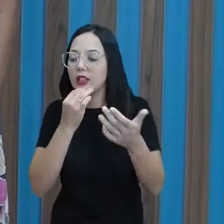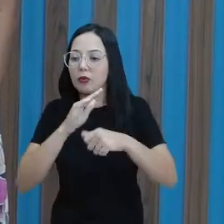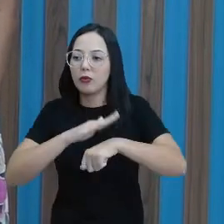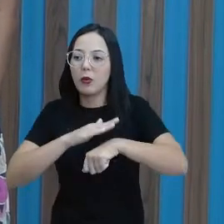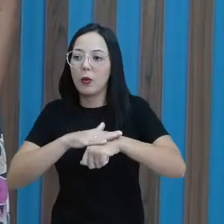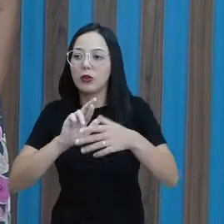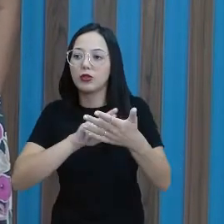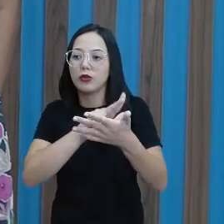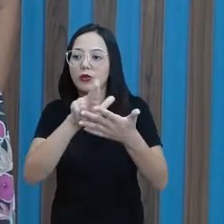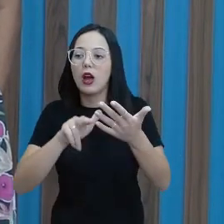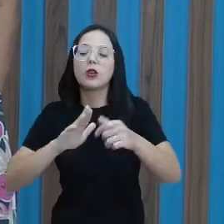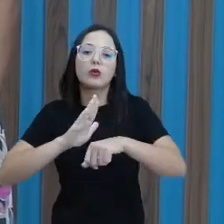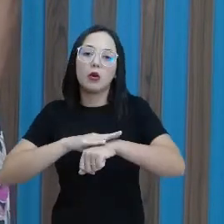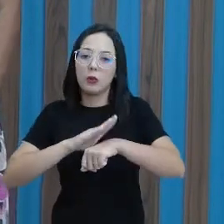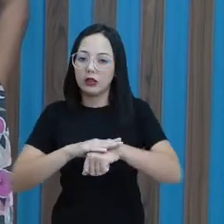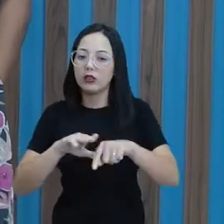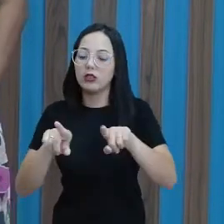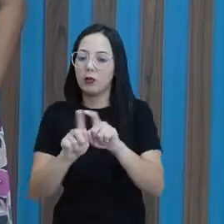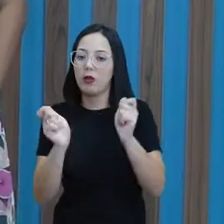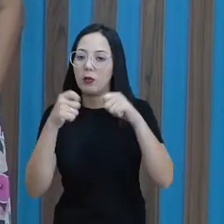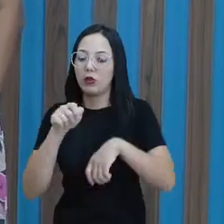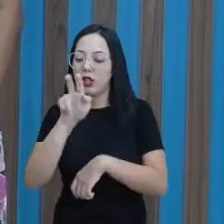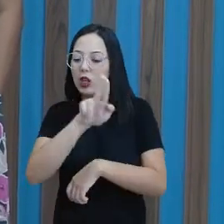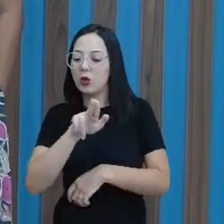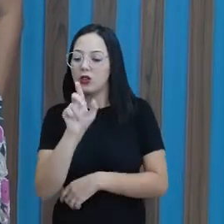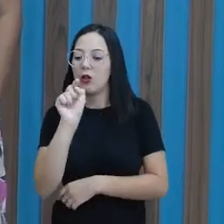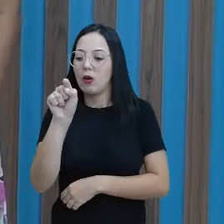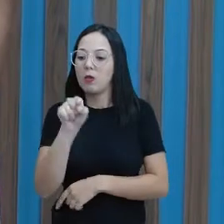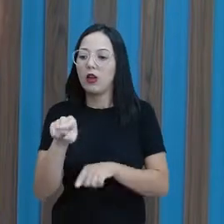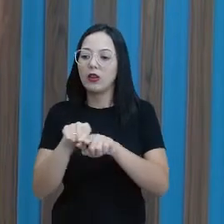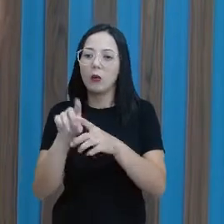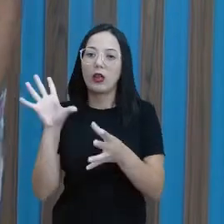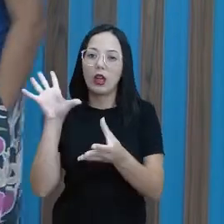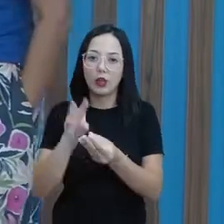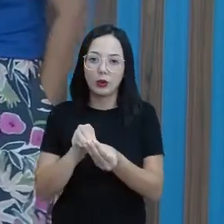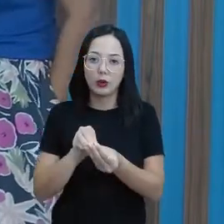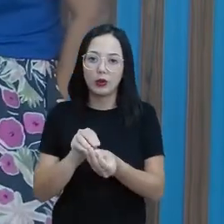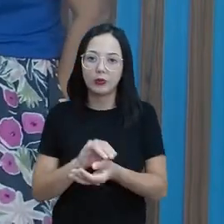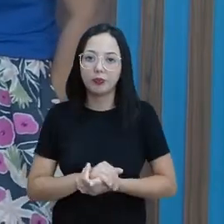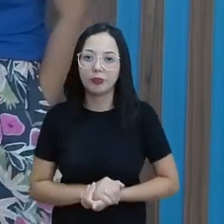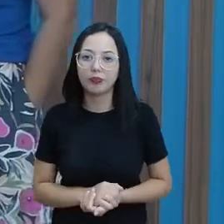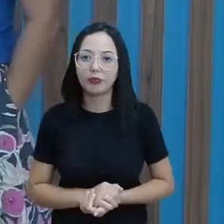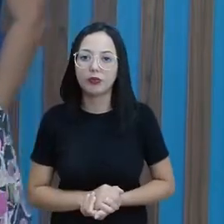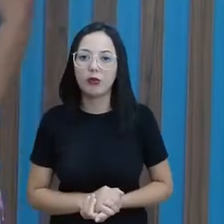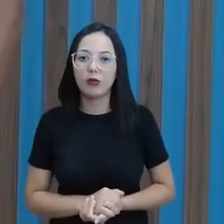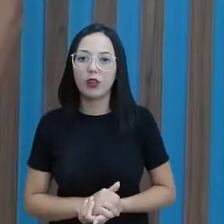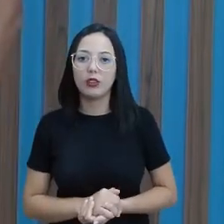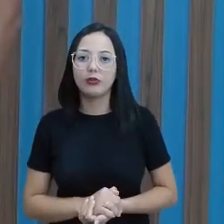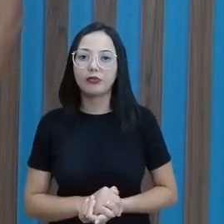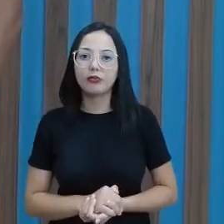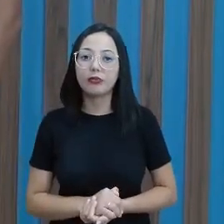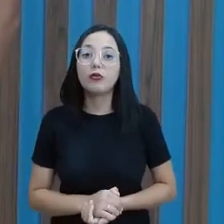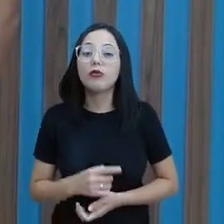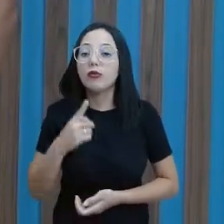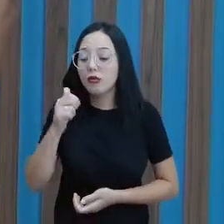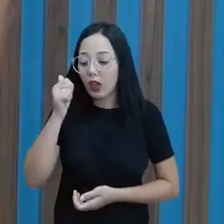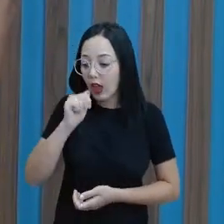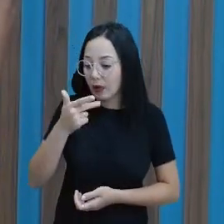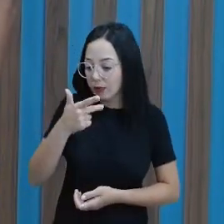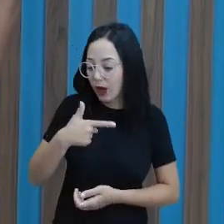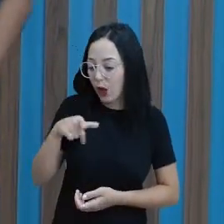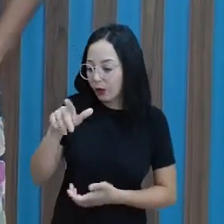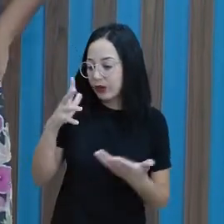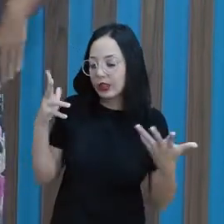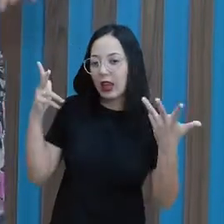momentos. Aí eu poderia usar os dois pontos e resumir. Então, aqui, ó, o exemplo. Ela me disse, você